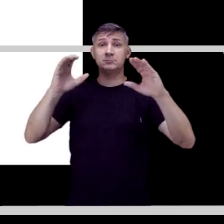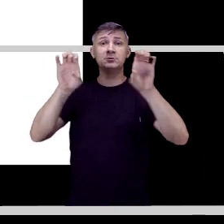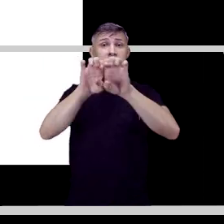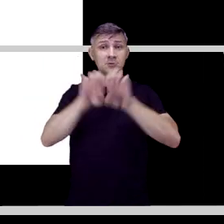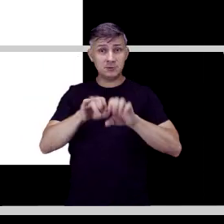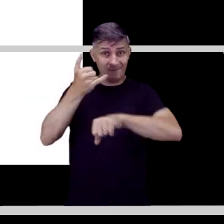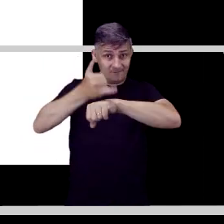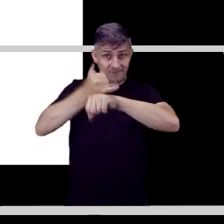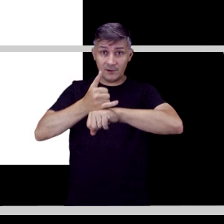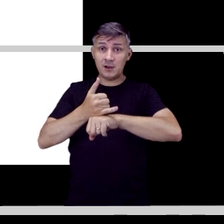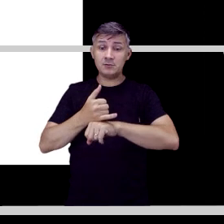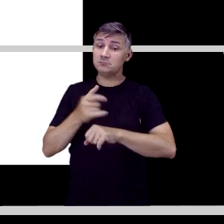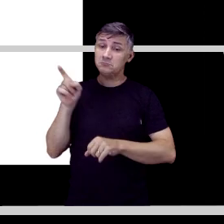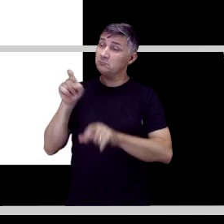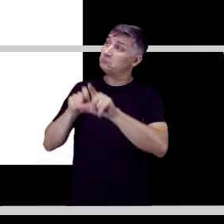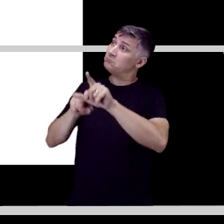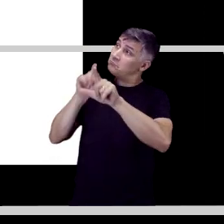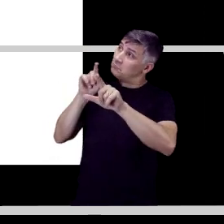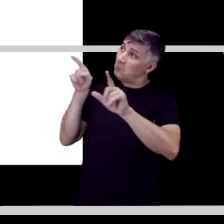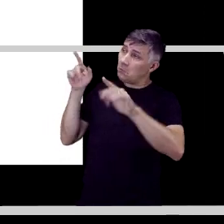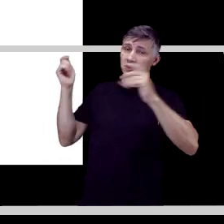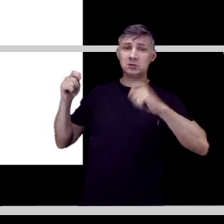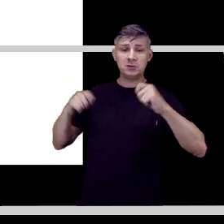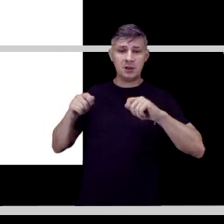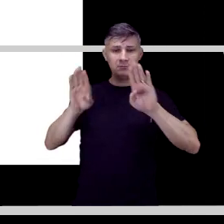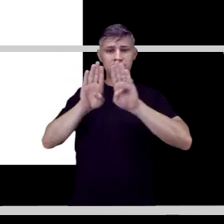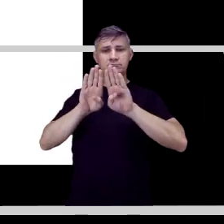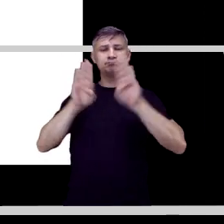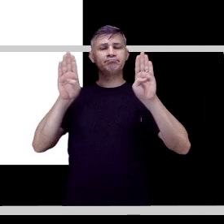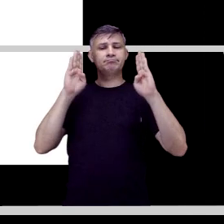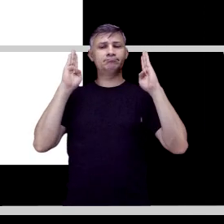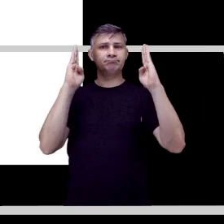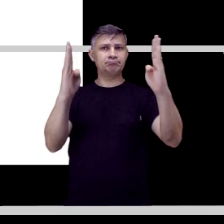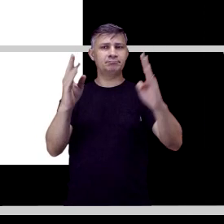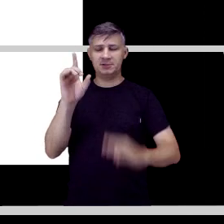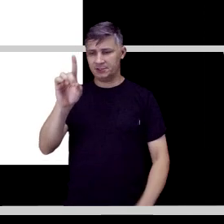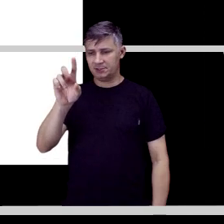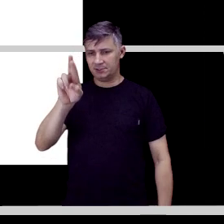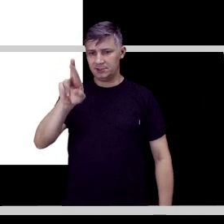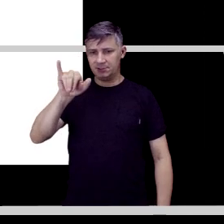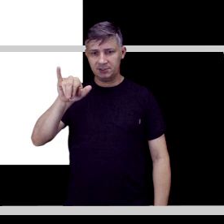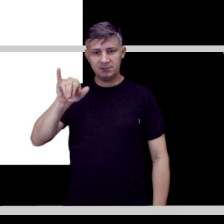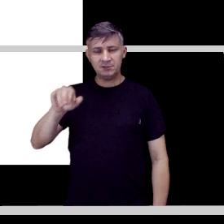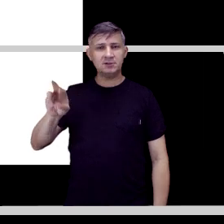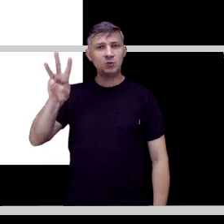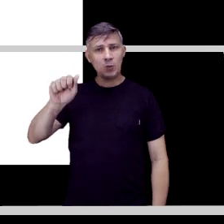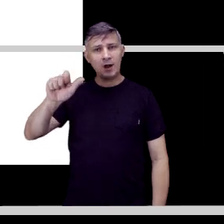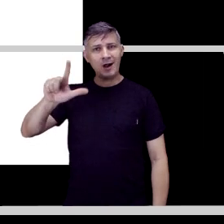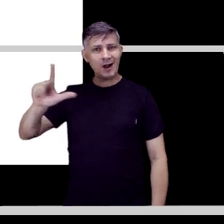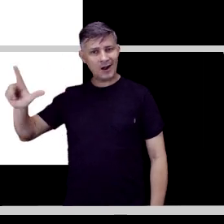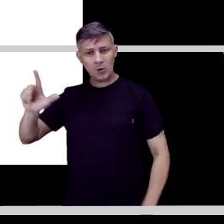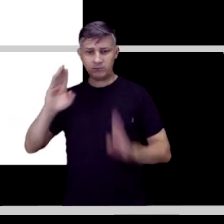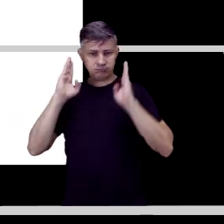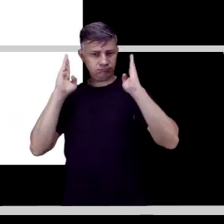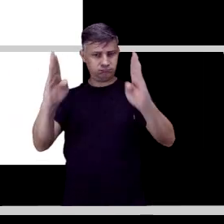completamente independente, que recebe, então, o fechamento em drywall e aço por fora, mas